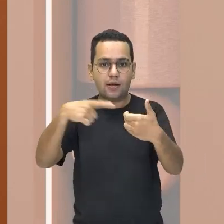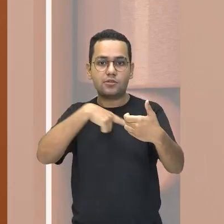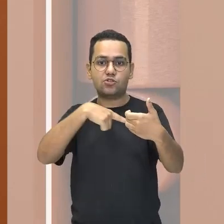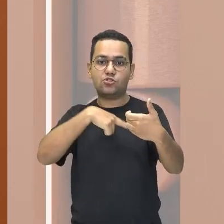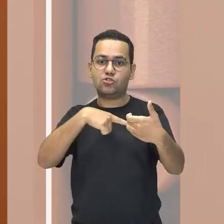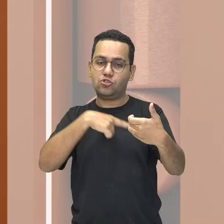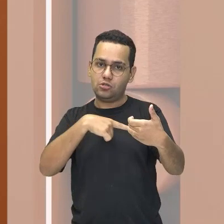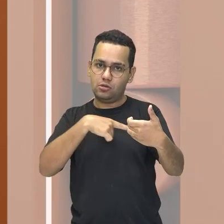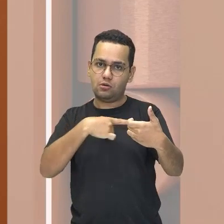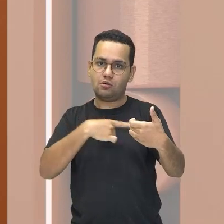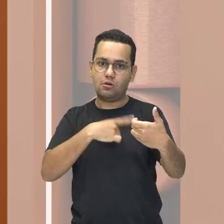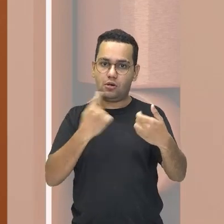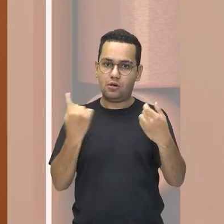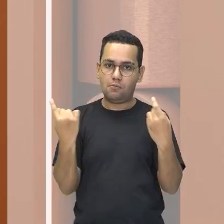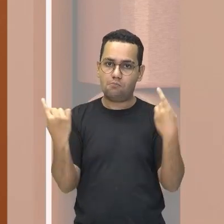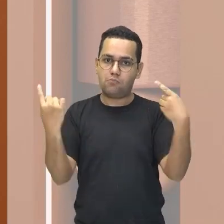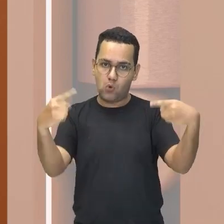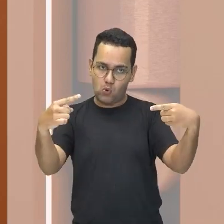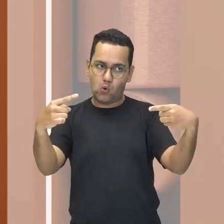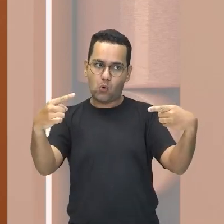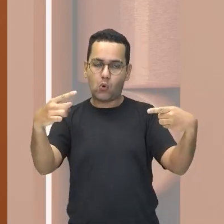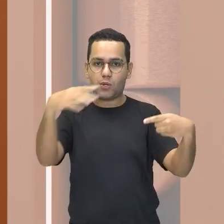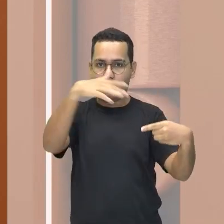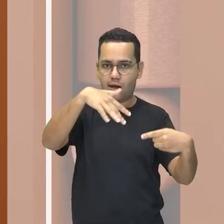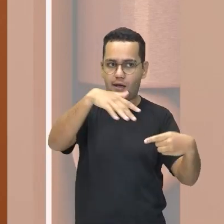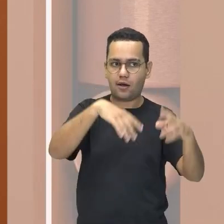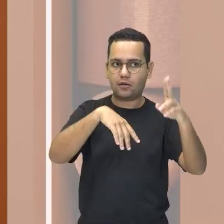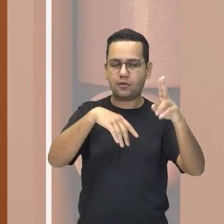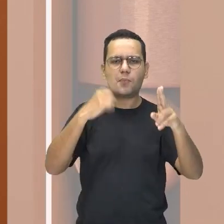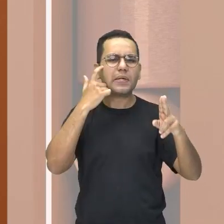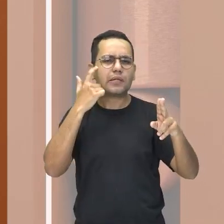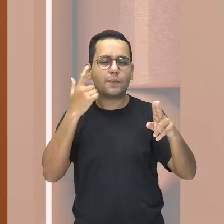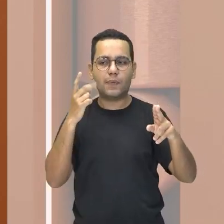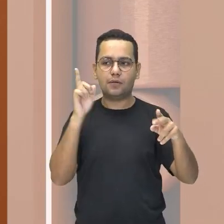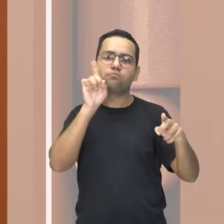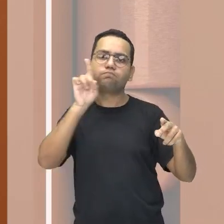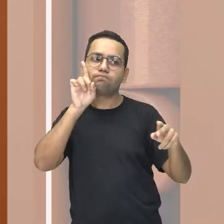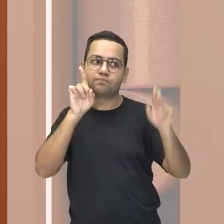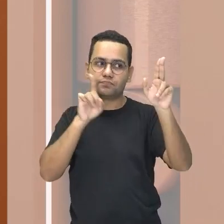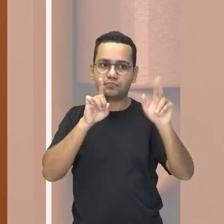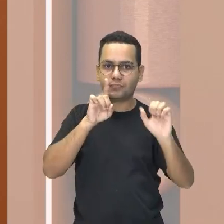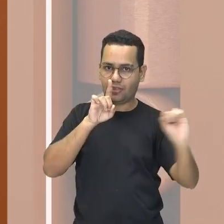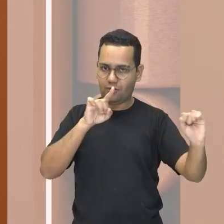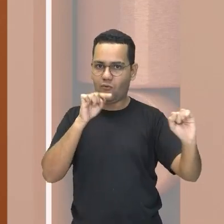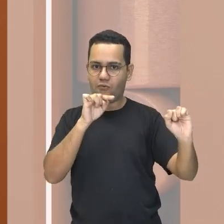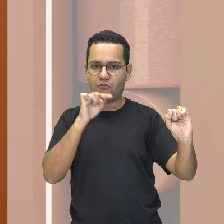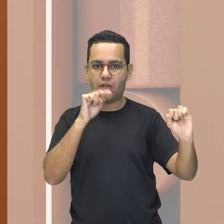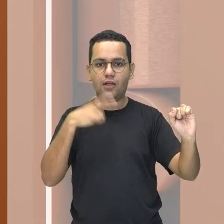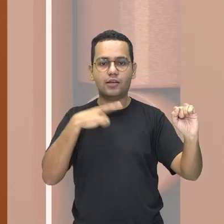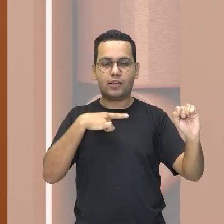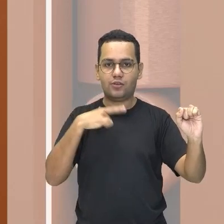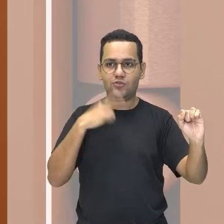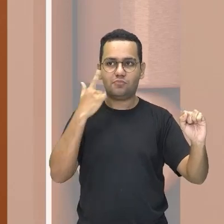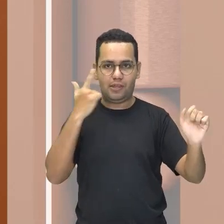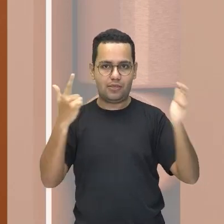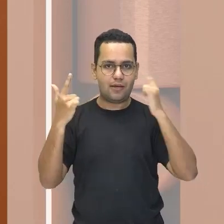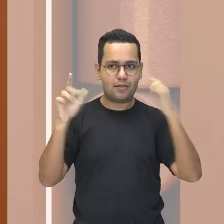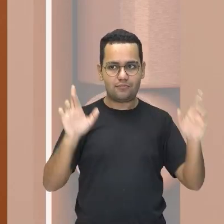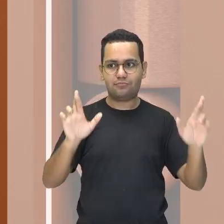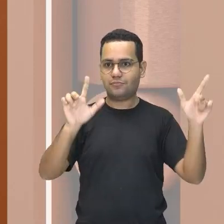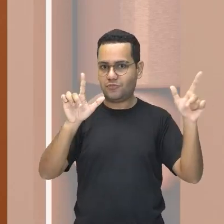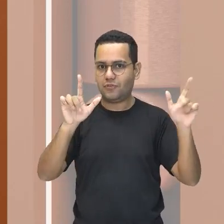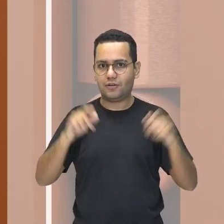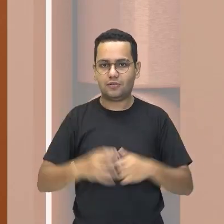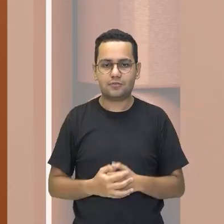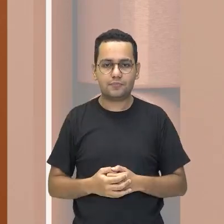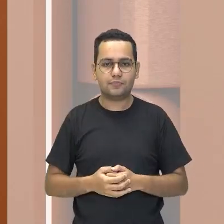entre americanos e soviéticos, visto que eram ideologias antagônicas que estavam norteando. Então os